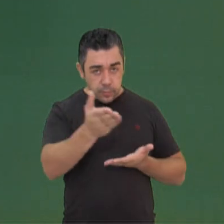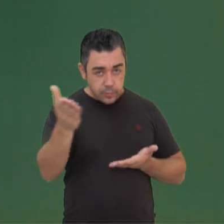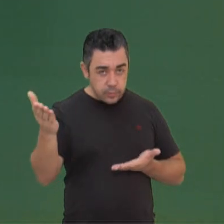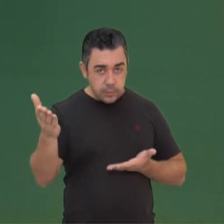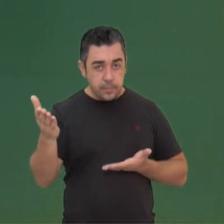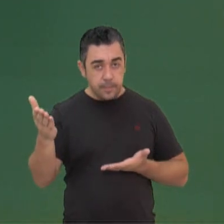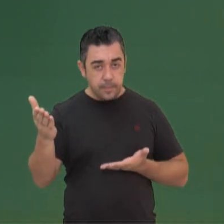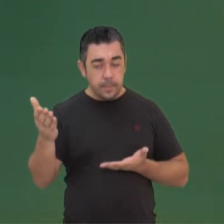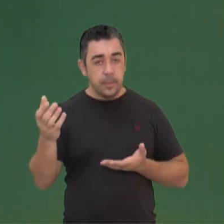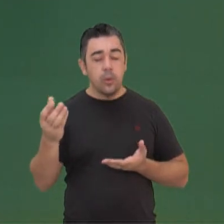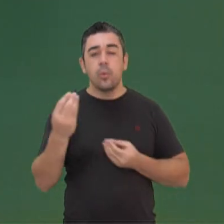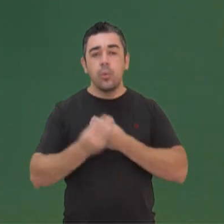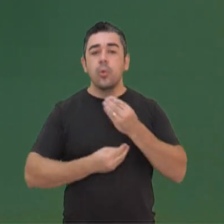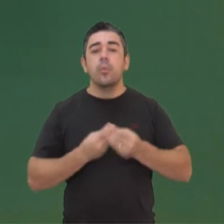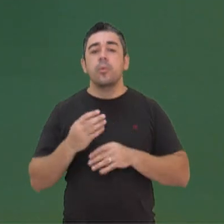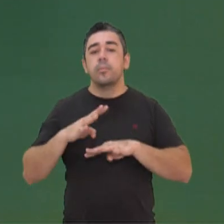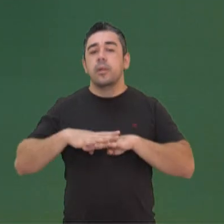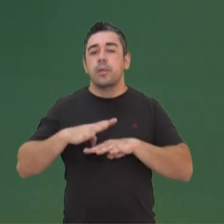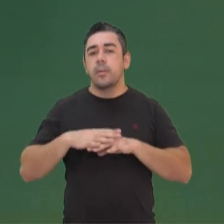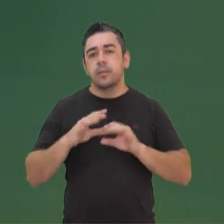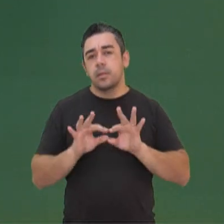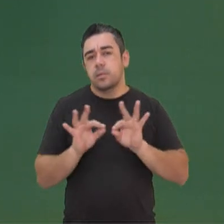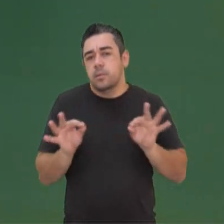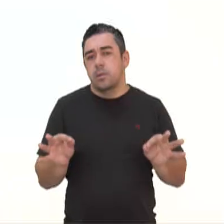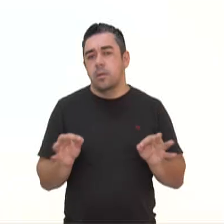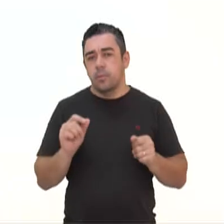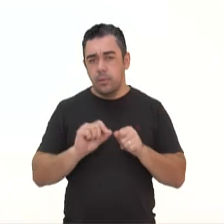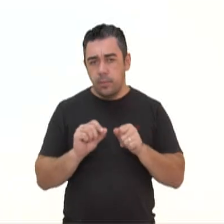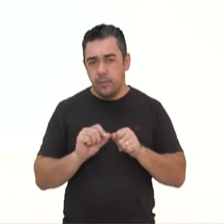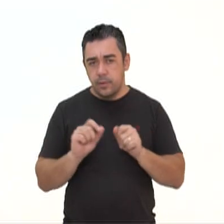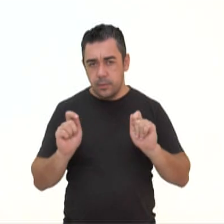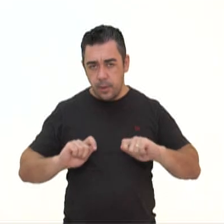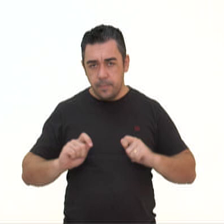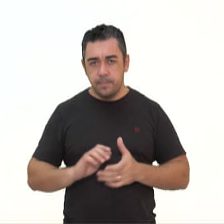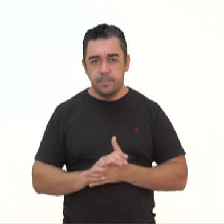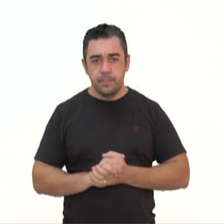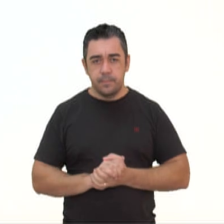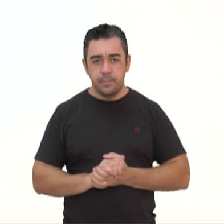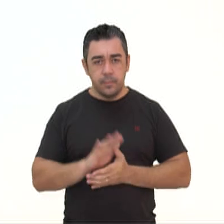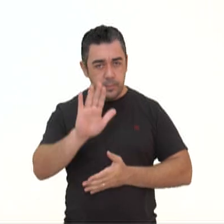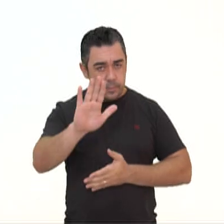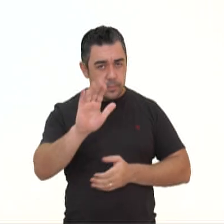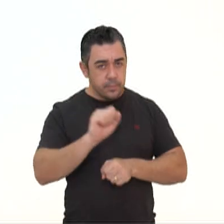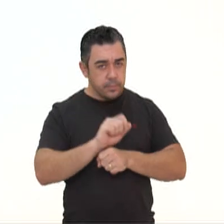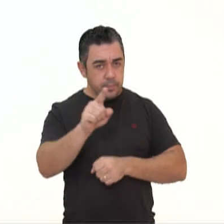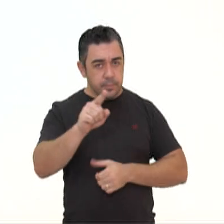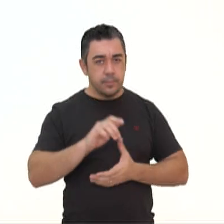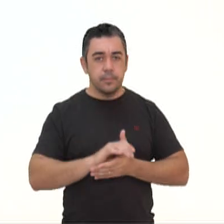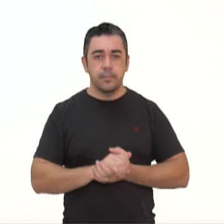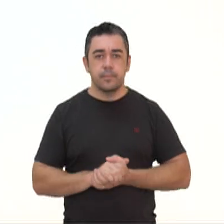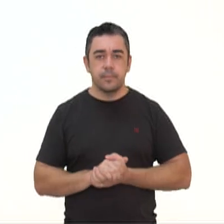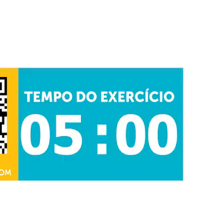vocês matematicamente esse exercício que é bem simples, você consegue fazer, tá bem? Até daqui a pouco, vamos lá.